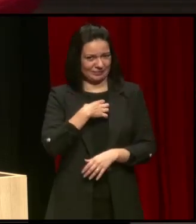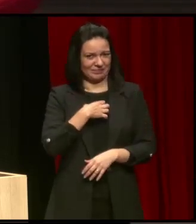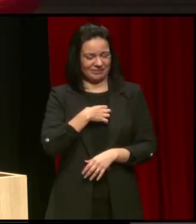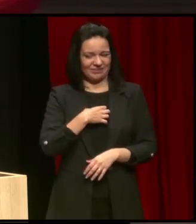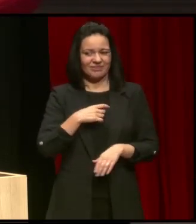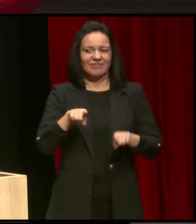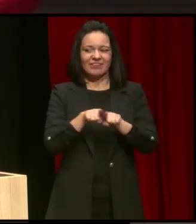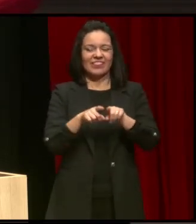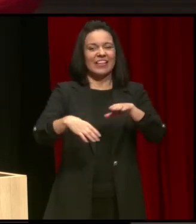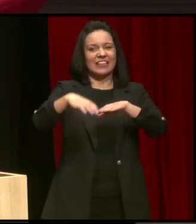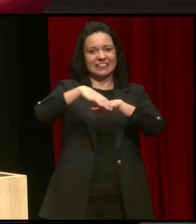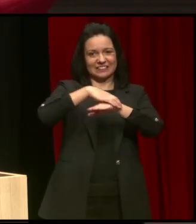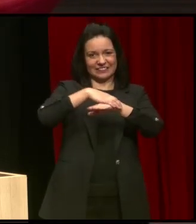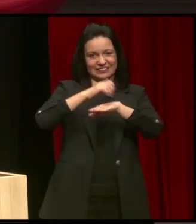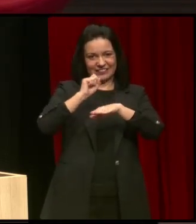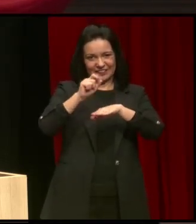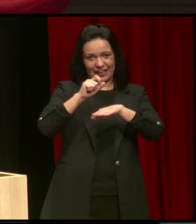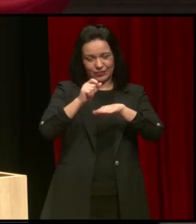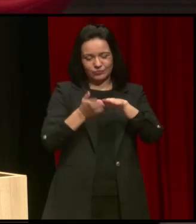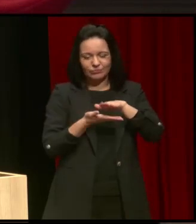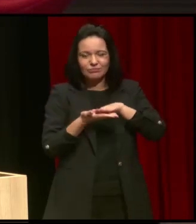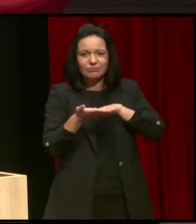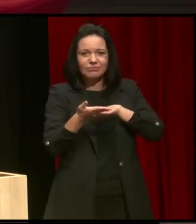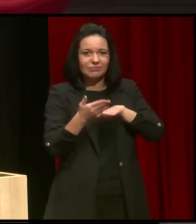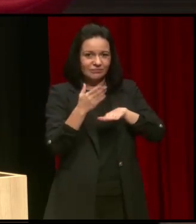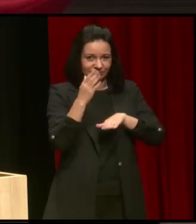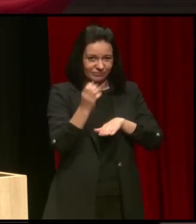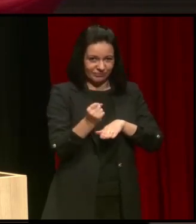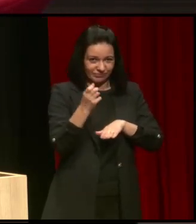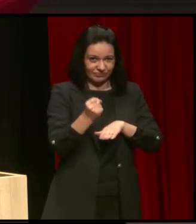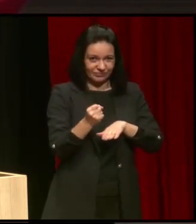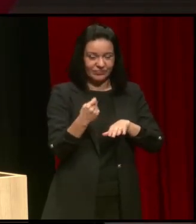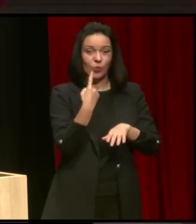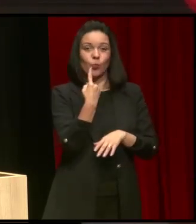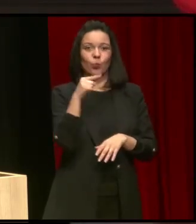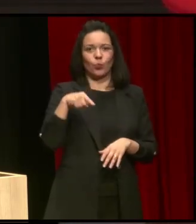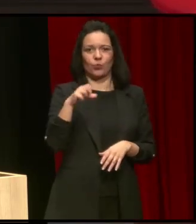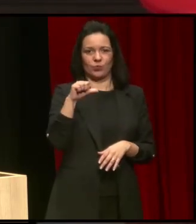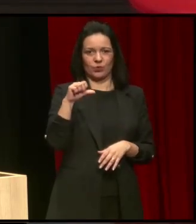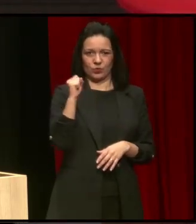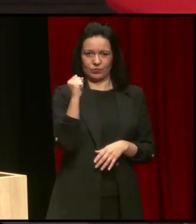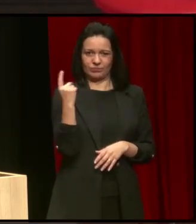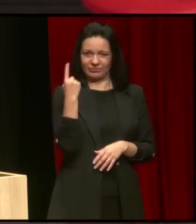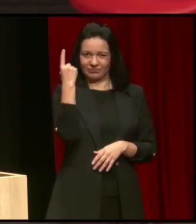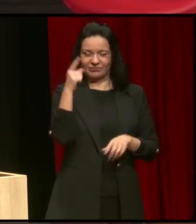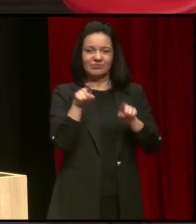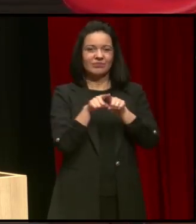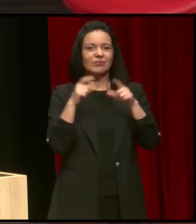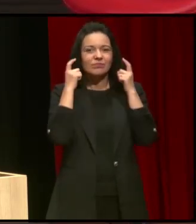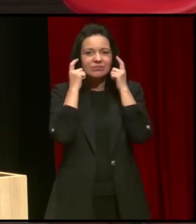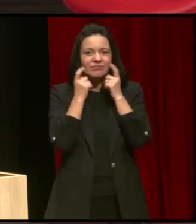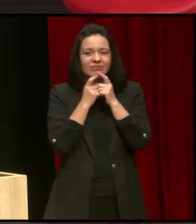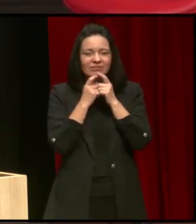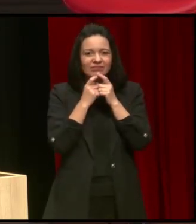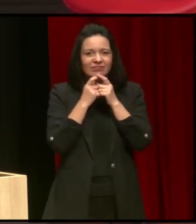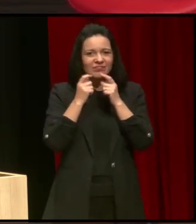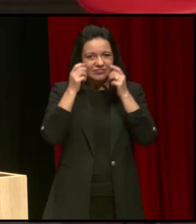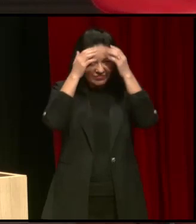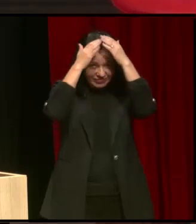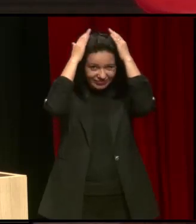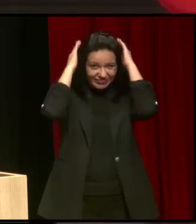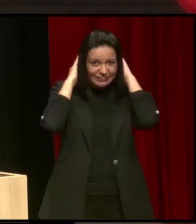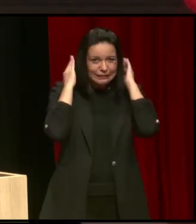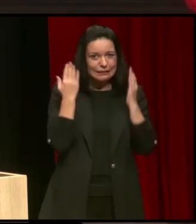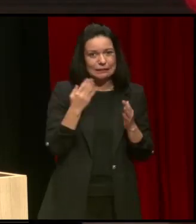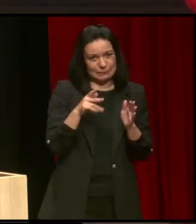azul, com sola branca, eu tenho 1,88 m, tenho barba, tenho cabelo grisalho, mais branco do que grisalho, o que sobrou